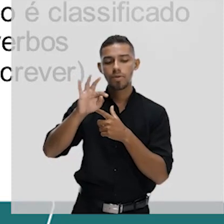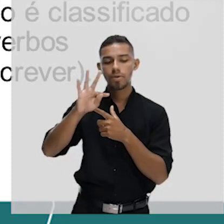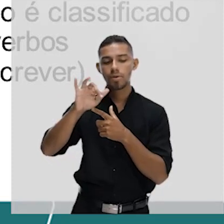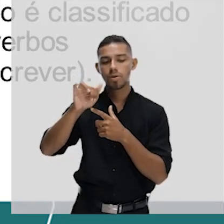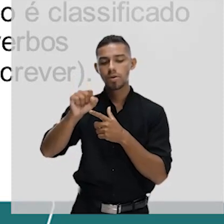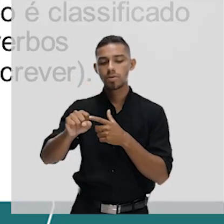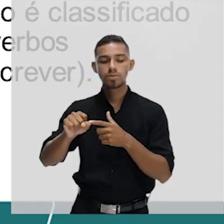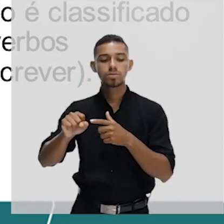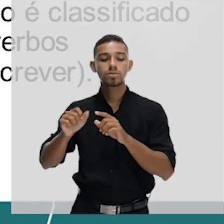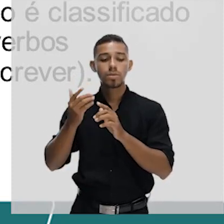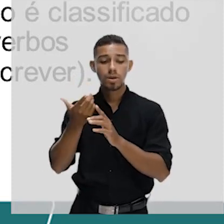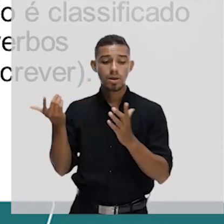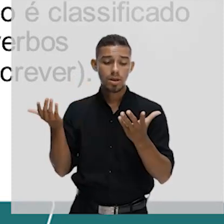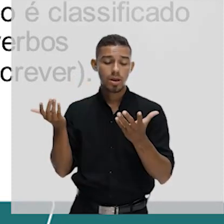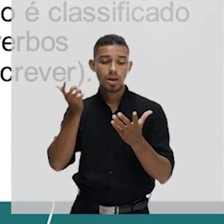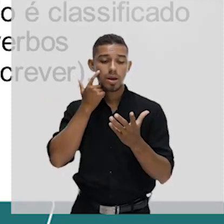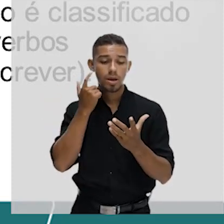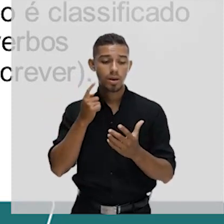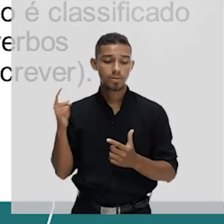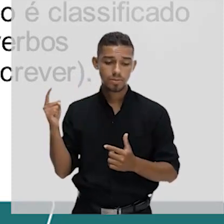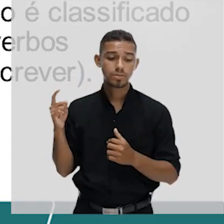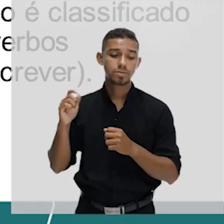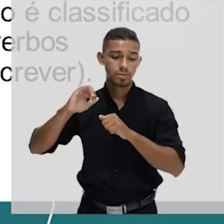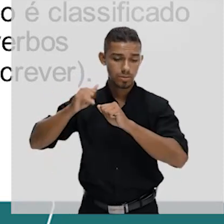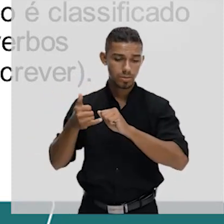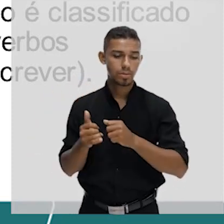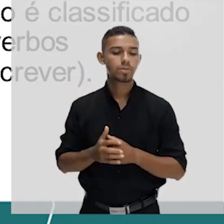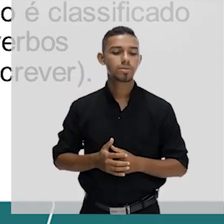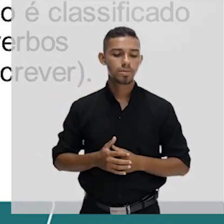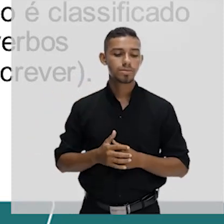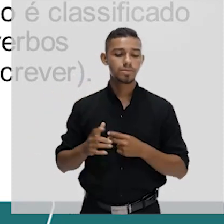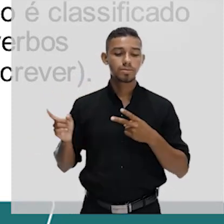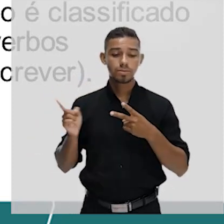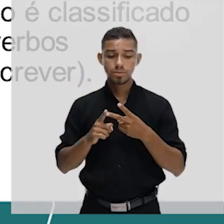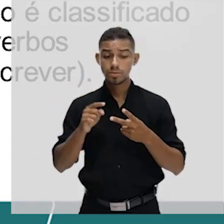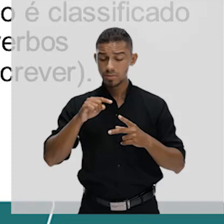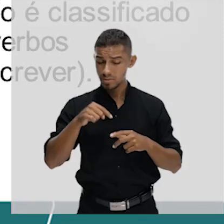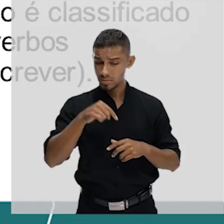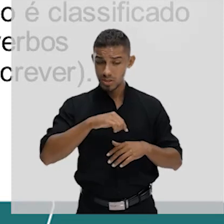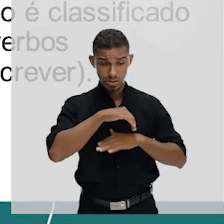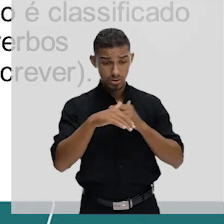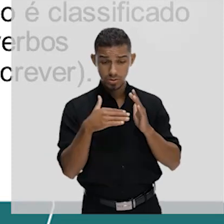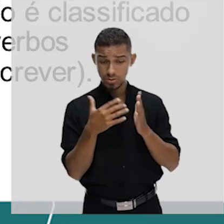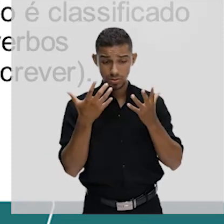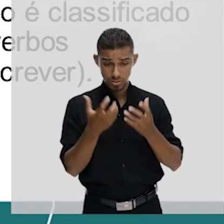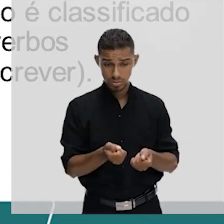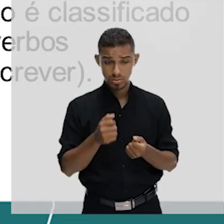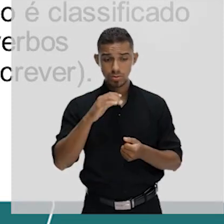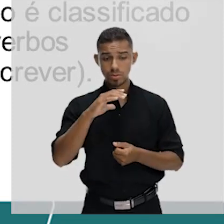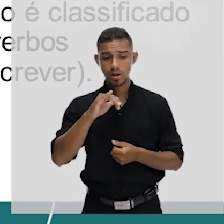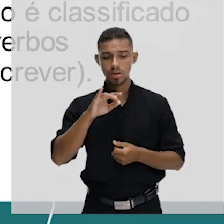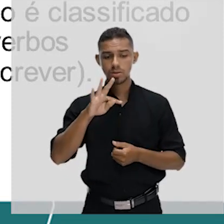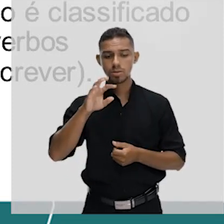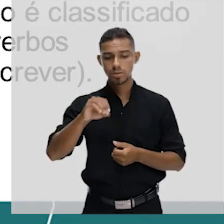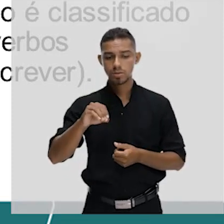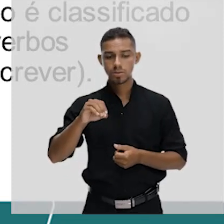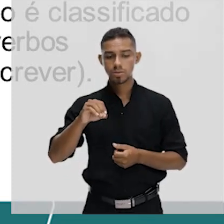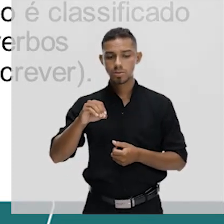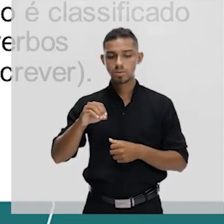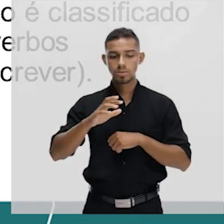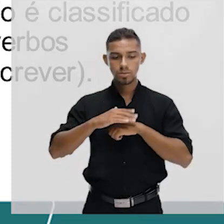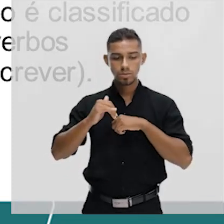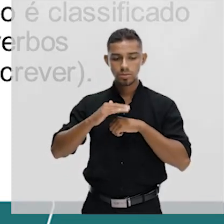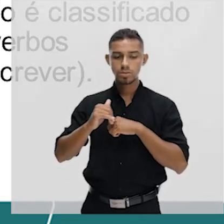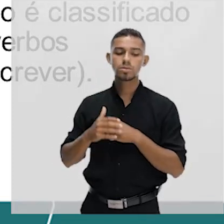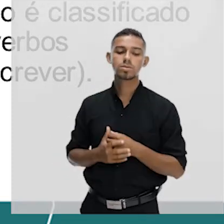Então, já funciona aí como um adjetivo. Aqui tudo é aceito com muito carinho. Bebeu água benta. Então, vejam